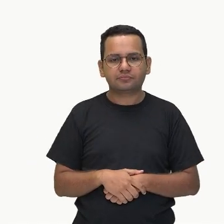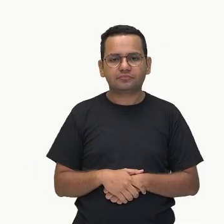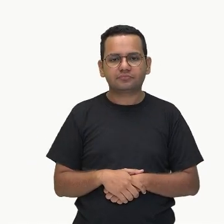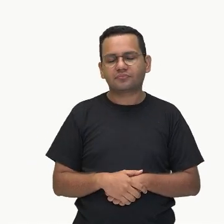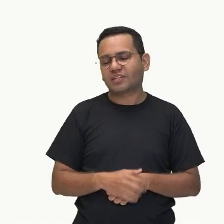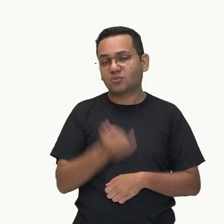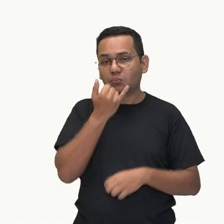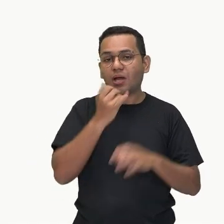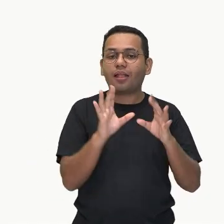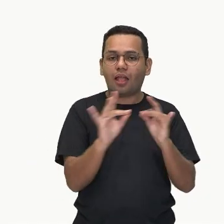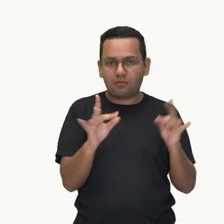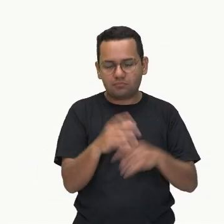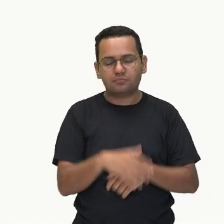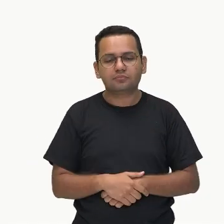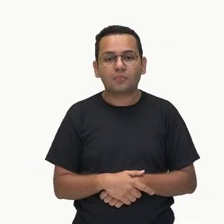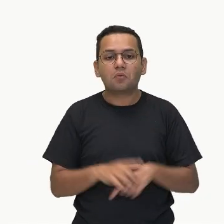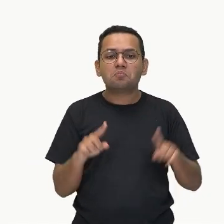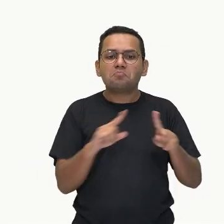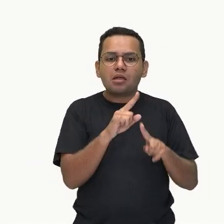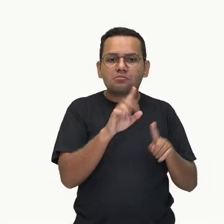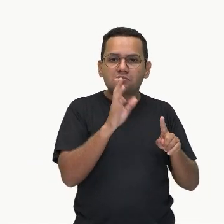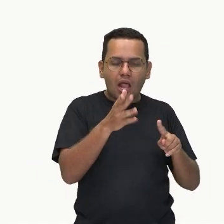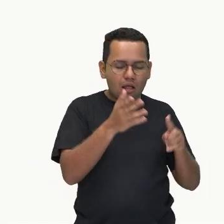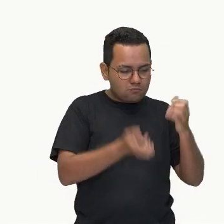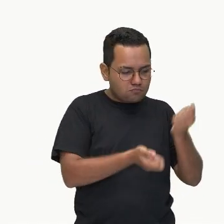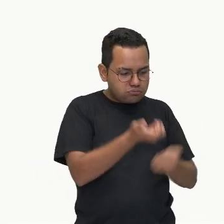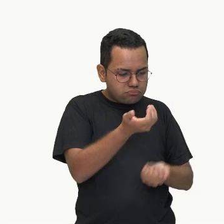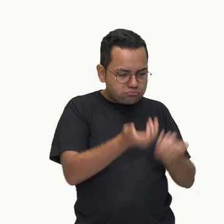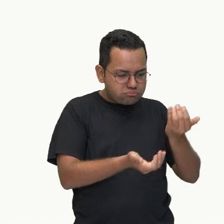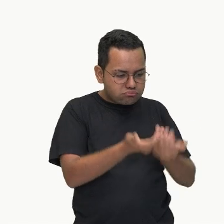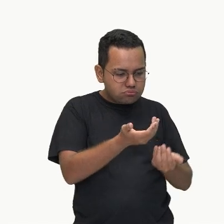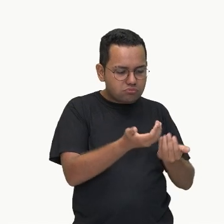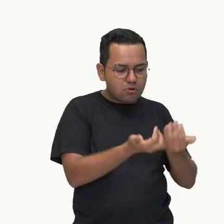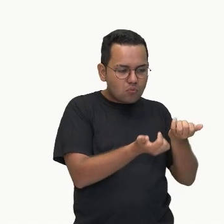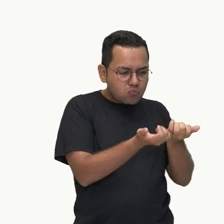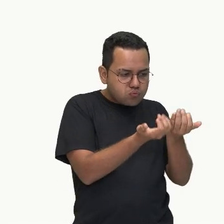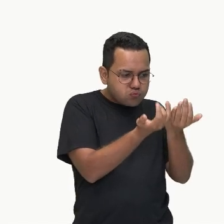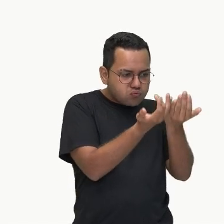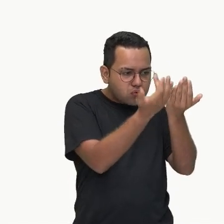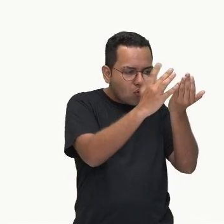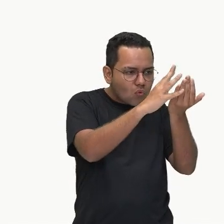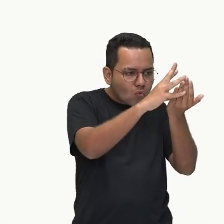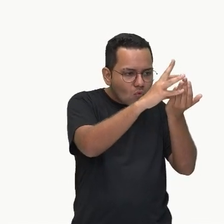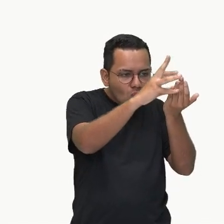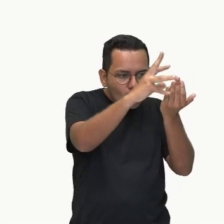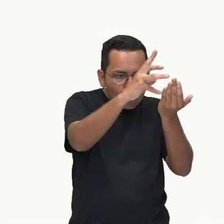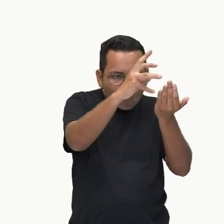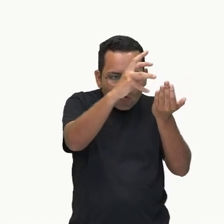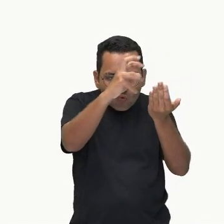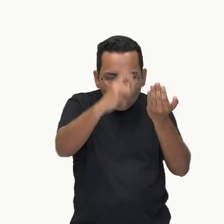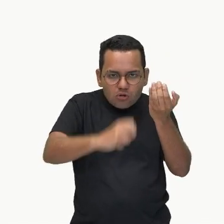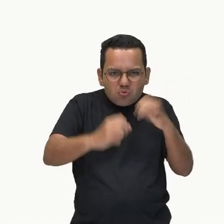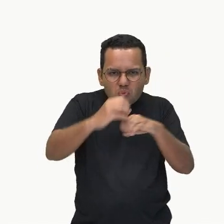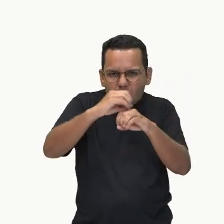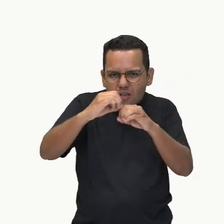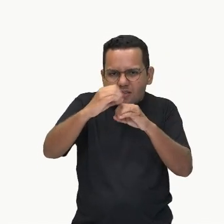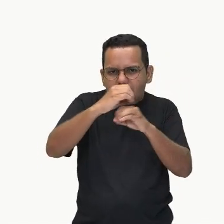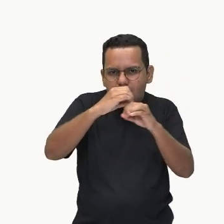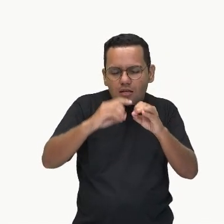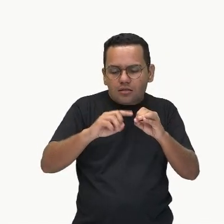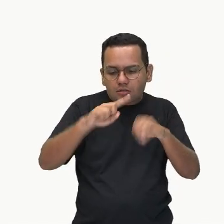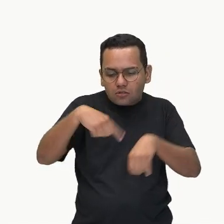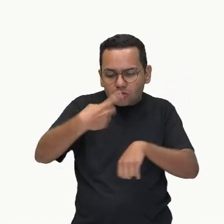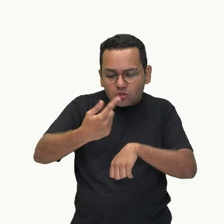no estado meio que gasoso, e voltam para o estado líquido. Você concorda que se aqui eu tiver se eu tiver duas